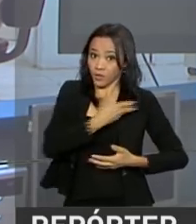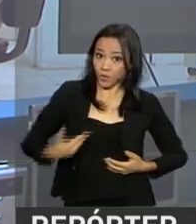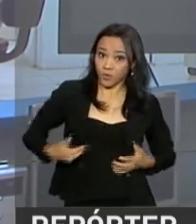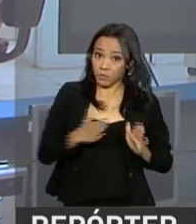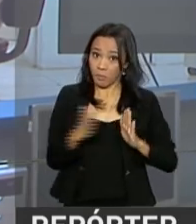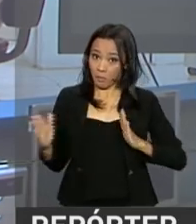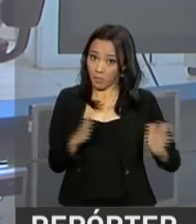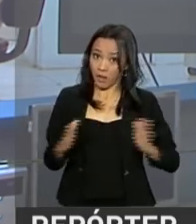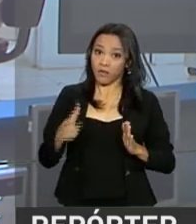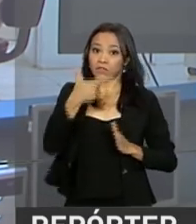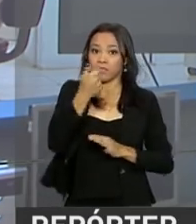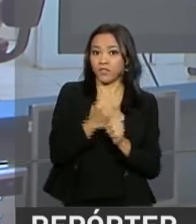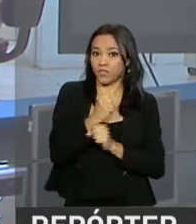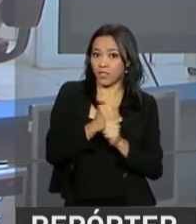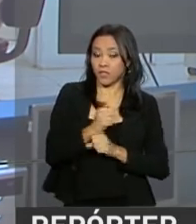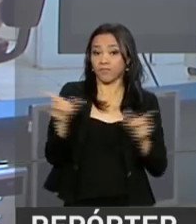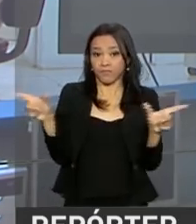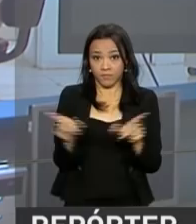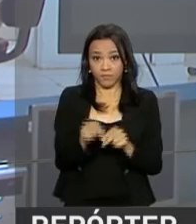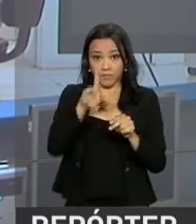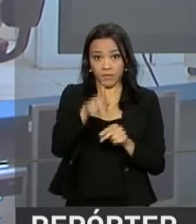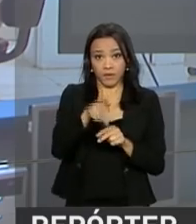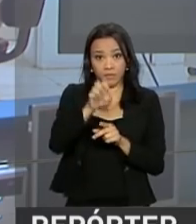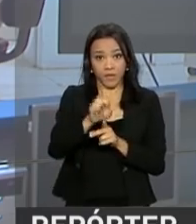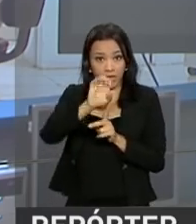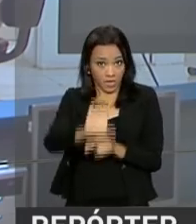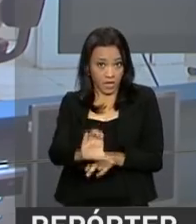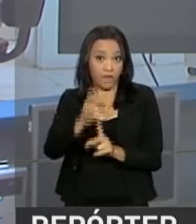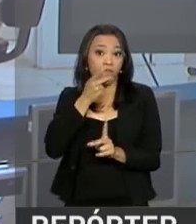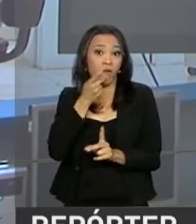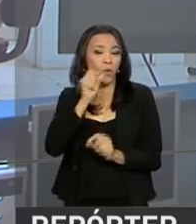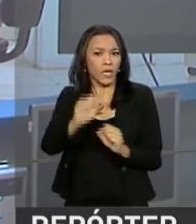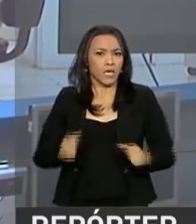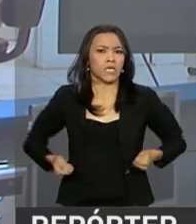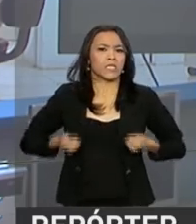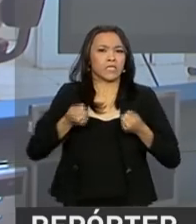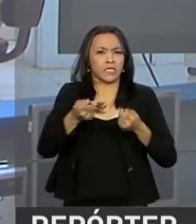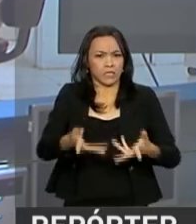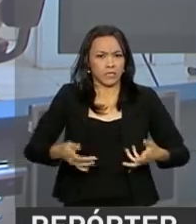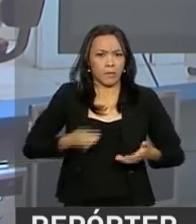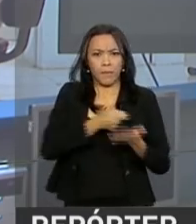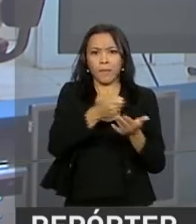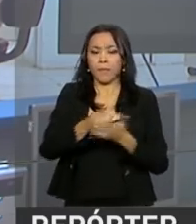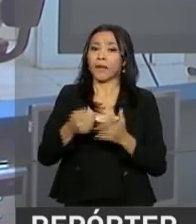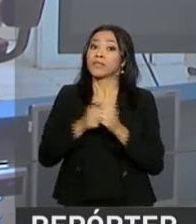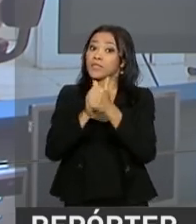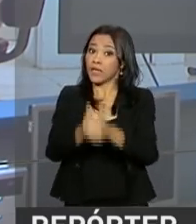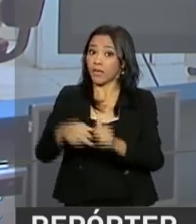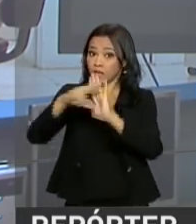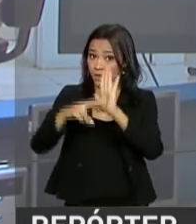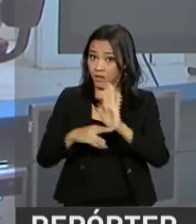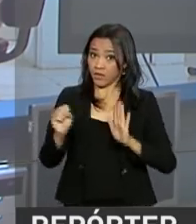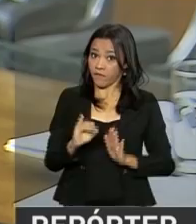próximos 20 anos. A PEC estabelece que as despesas cresçam no máximo a inflação do ano anterior.